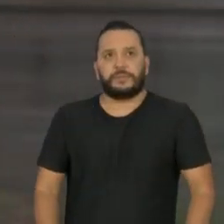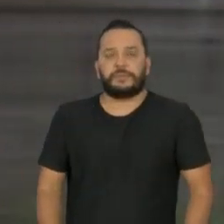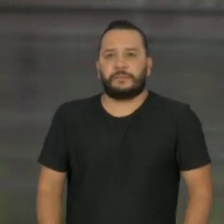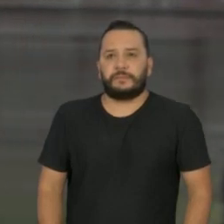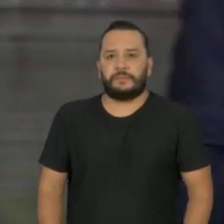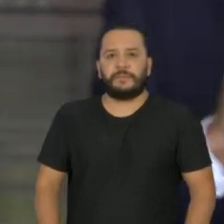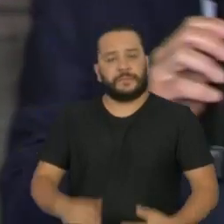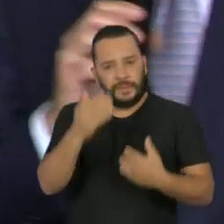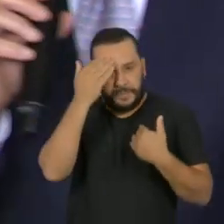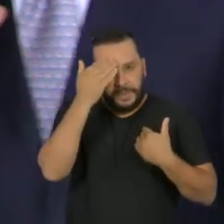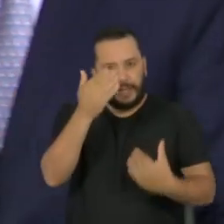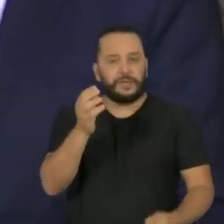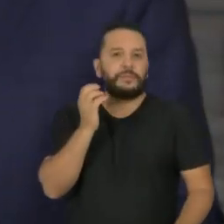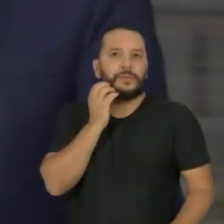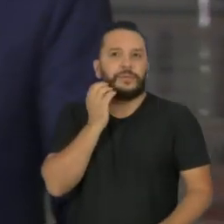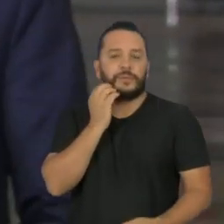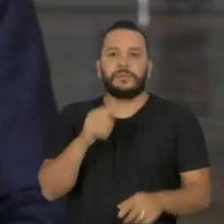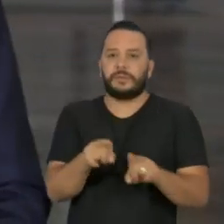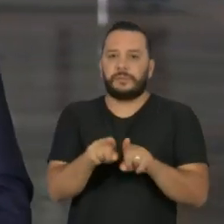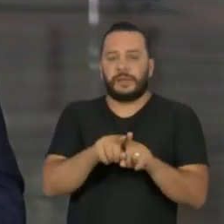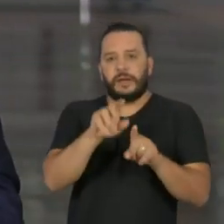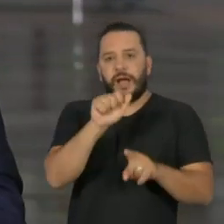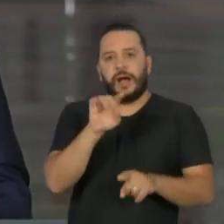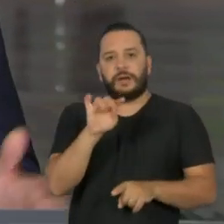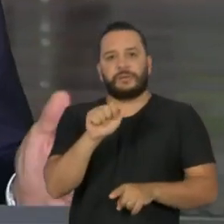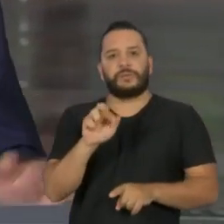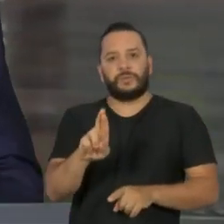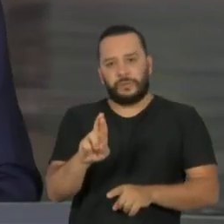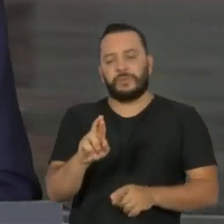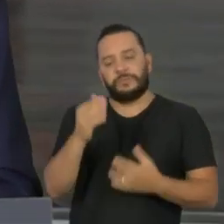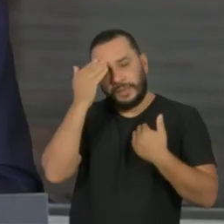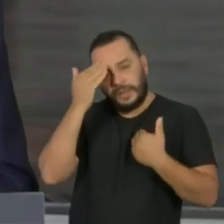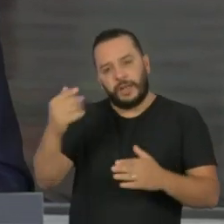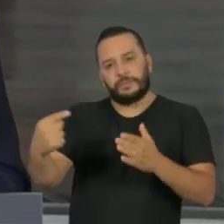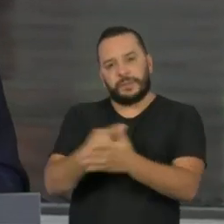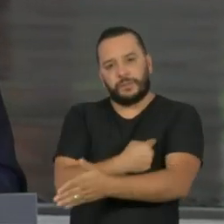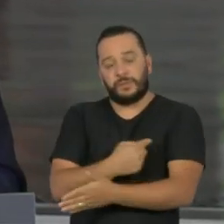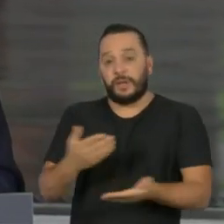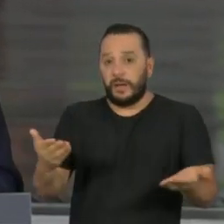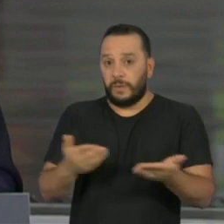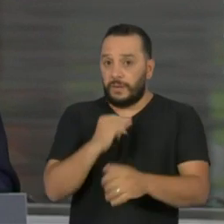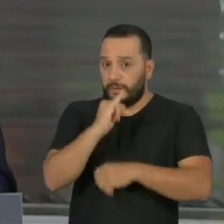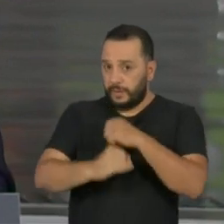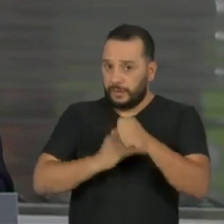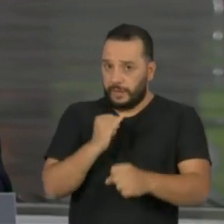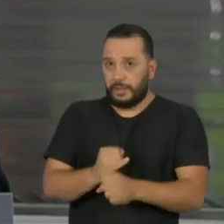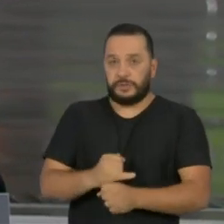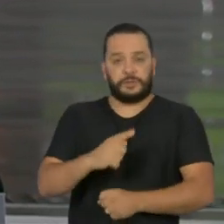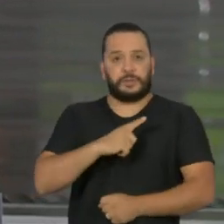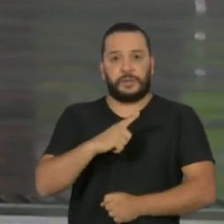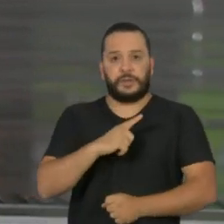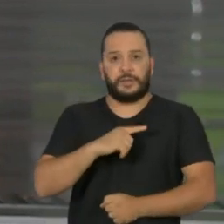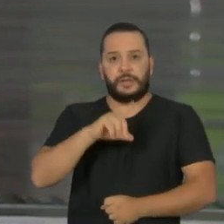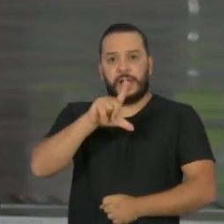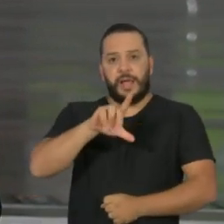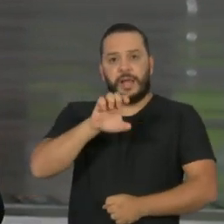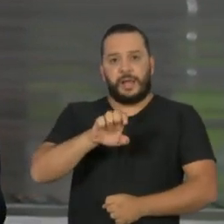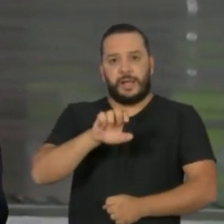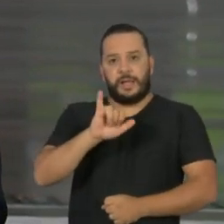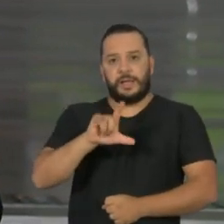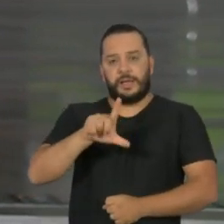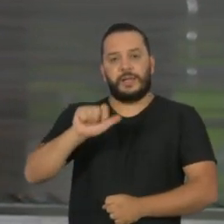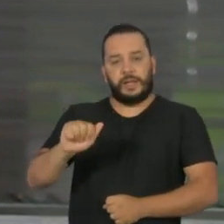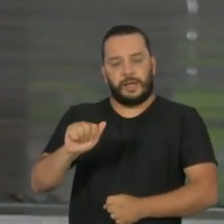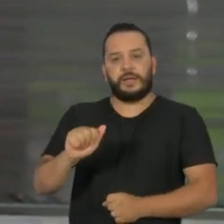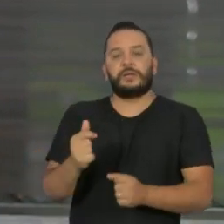Obrigado, prefeito Bruno Covas. Arthur, obrigado pela pergunta. Próximo veículo online, jornalista Leila Souza Lima, do jornal